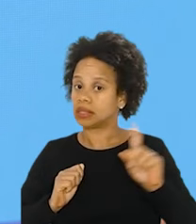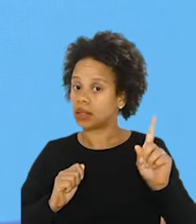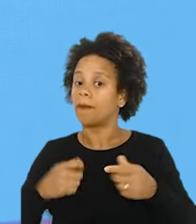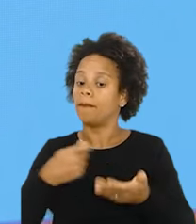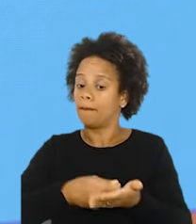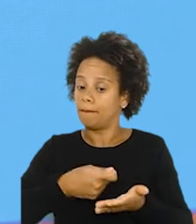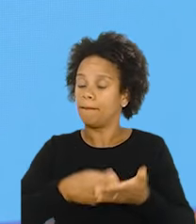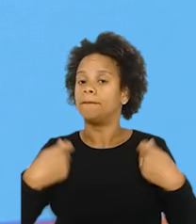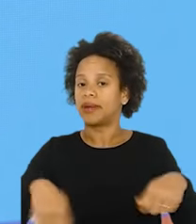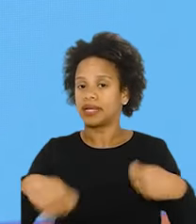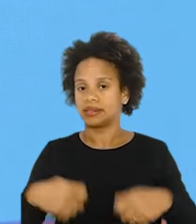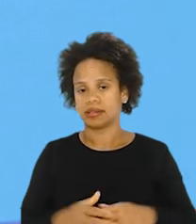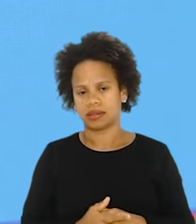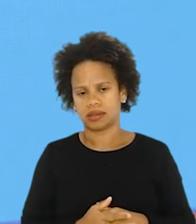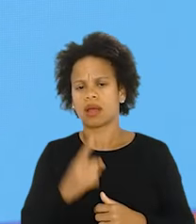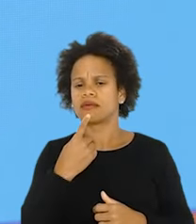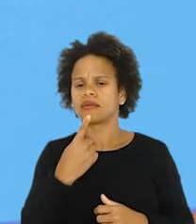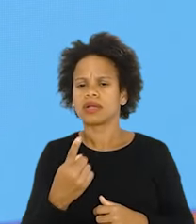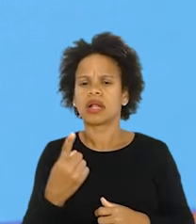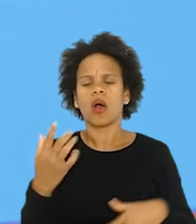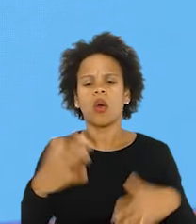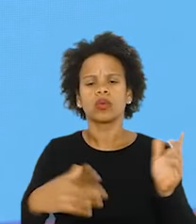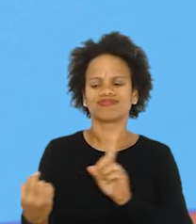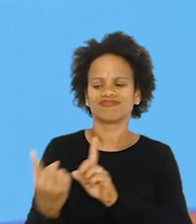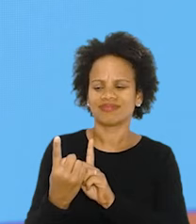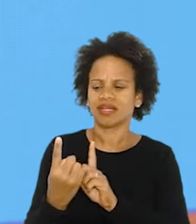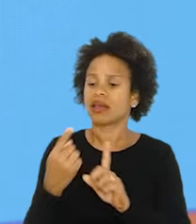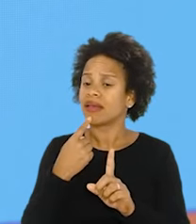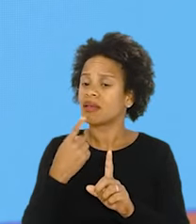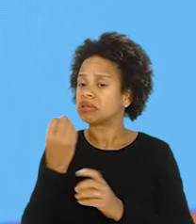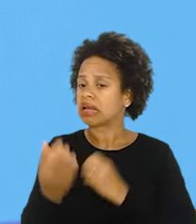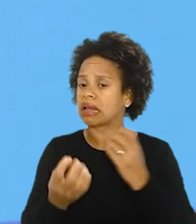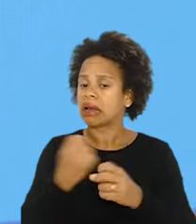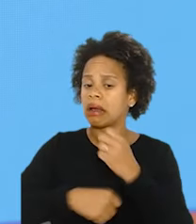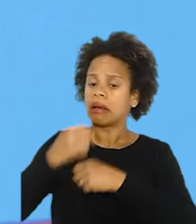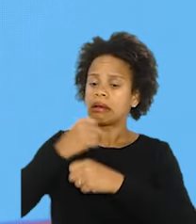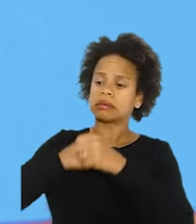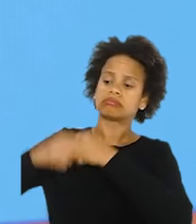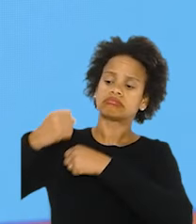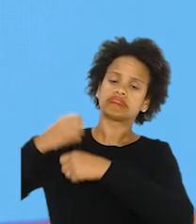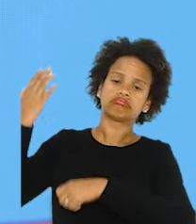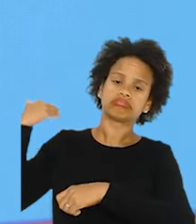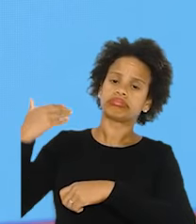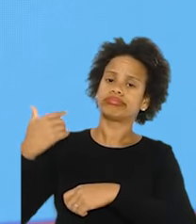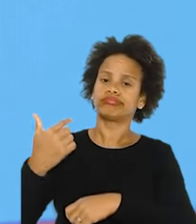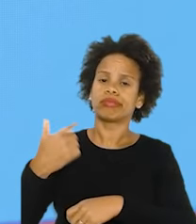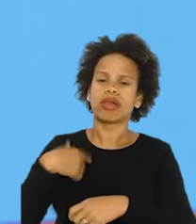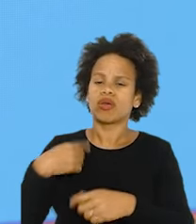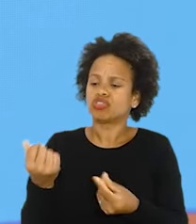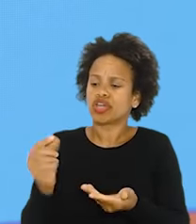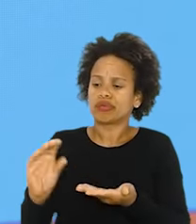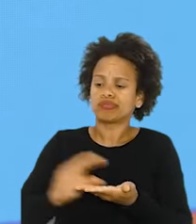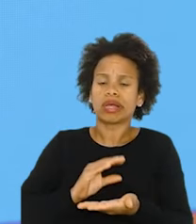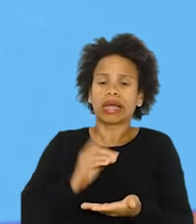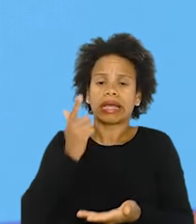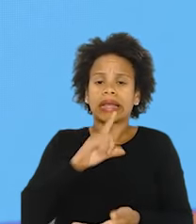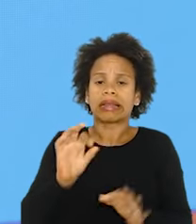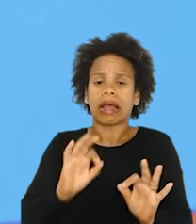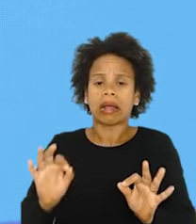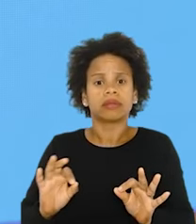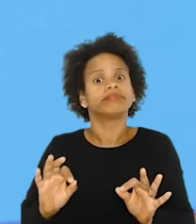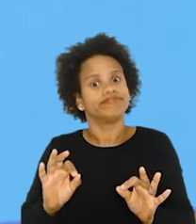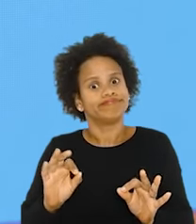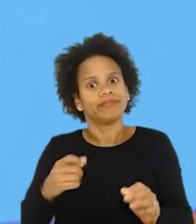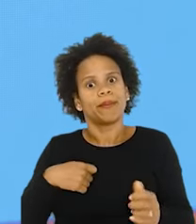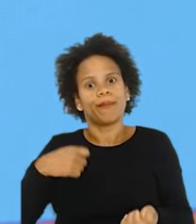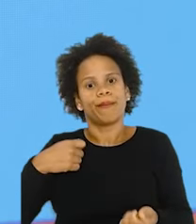atendimentos Olha eu não declarei os anos anteriores porque eu não faturei nada e aí a pessoa incorre uma penalidade então não faça isso tá